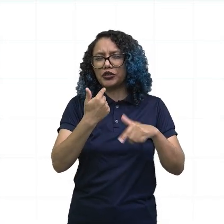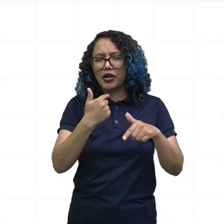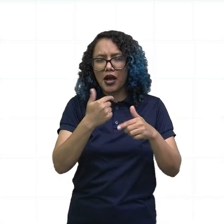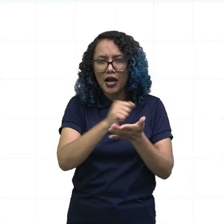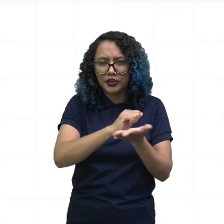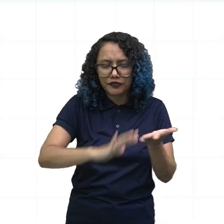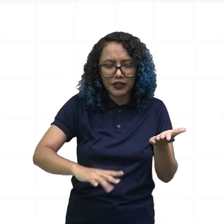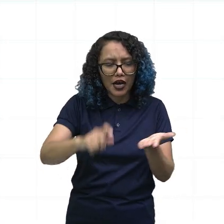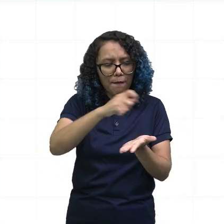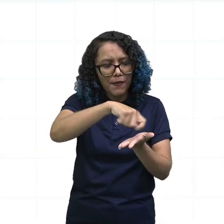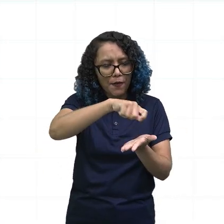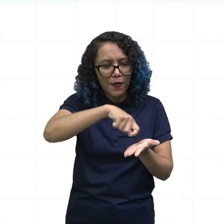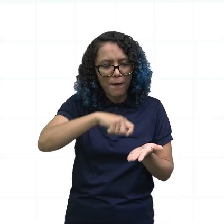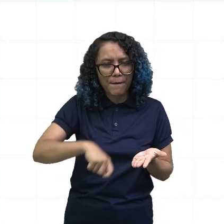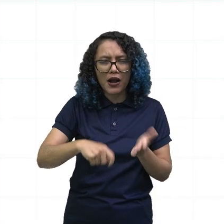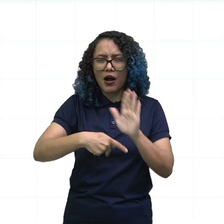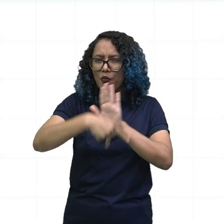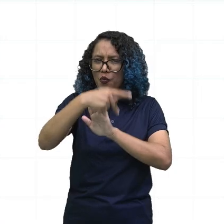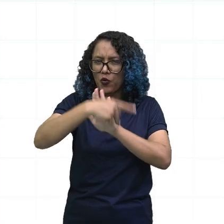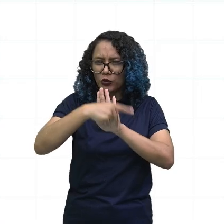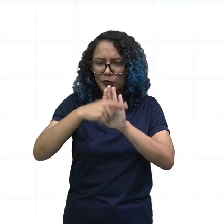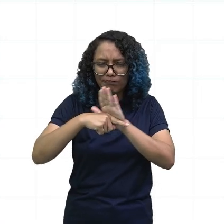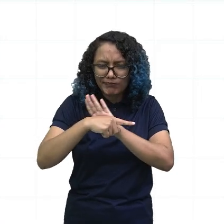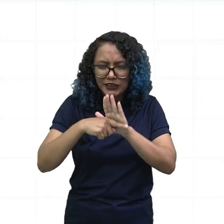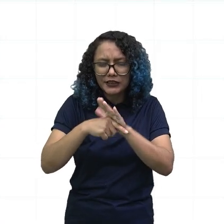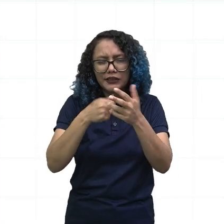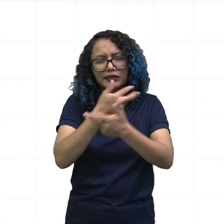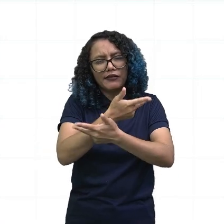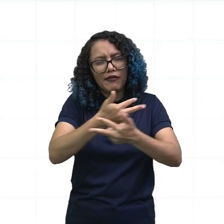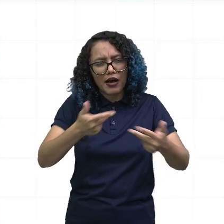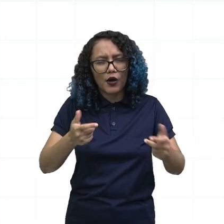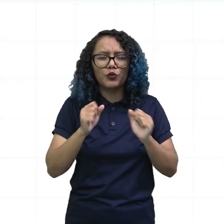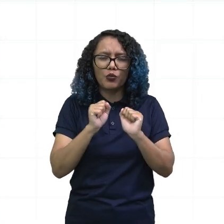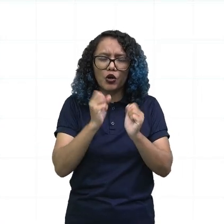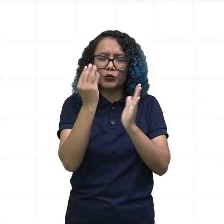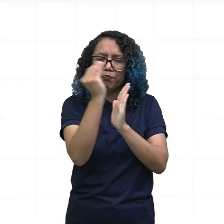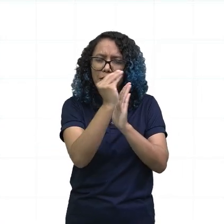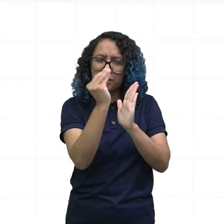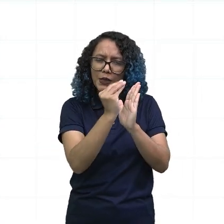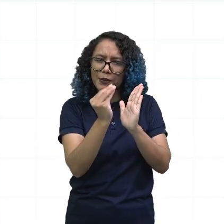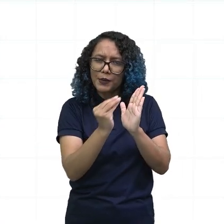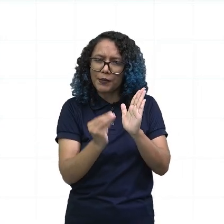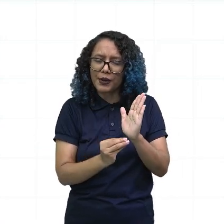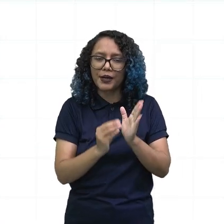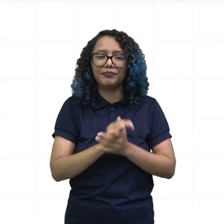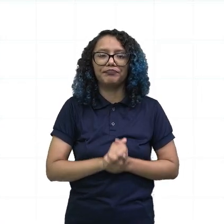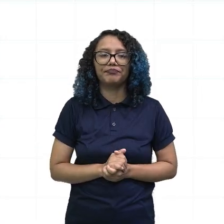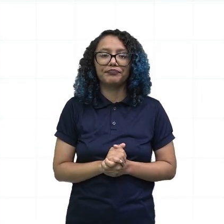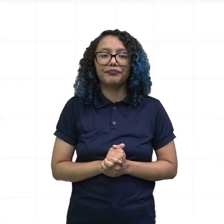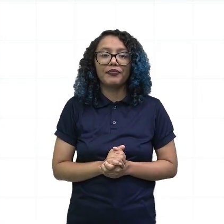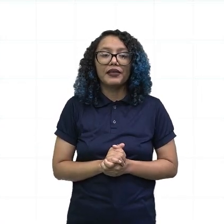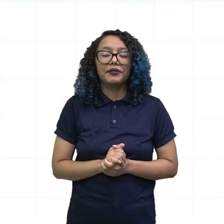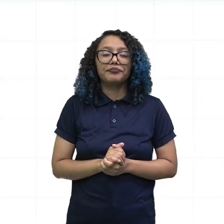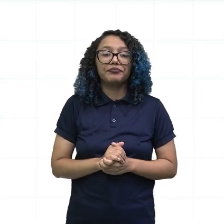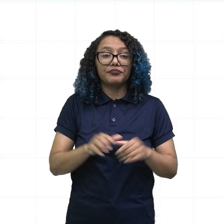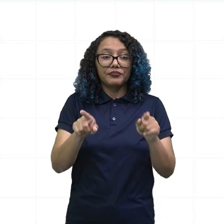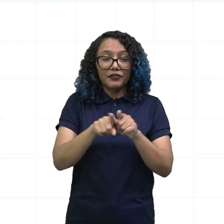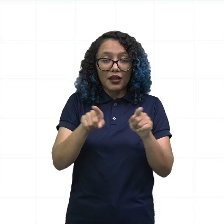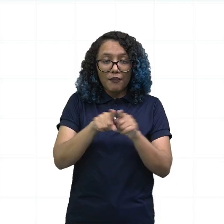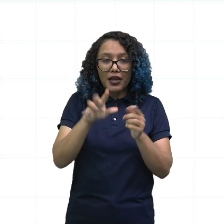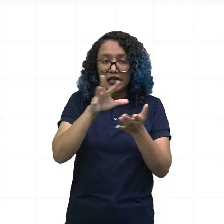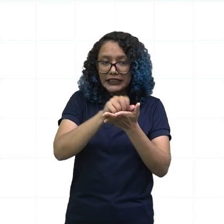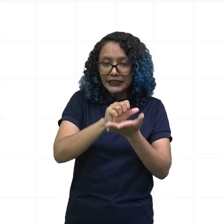escritos, projetos de pesquisa, entre outros. E aí nós temos os registros